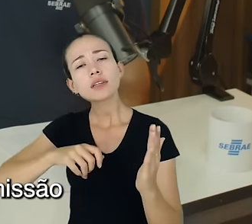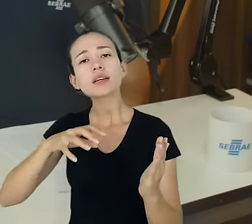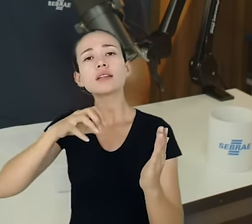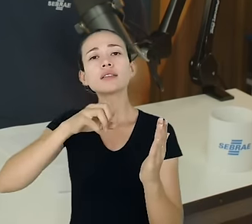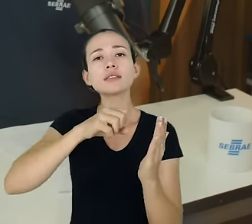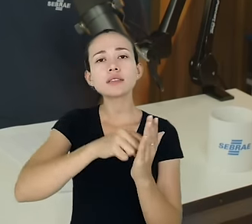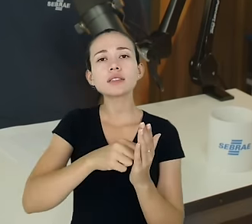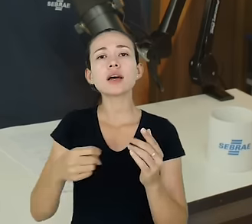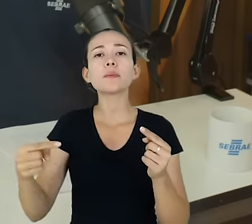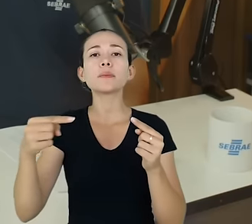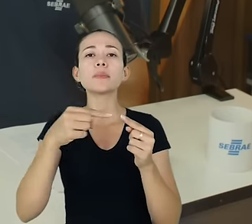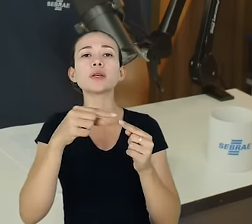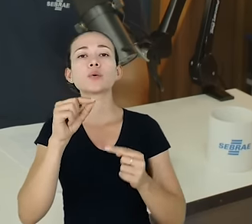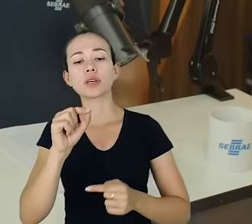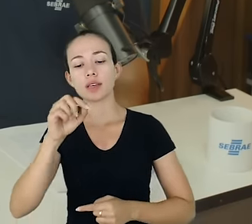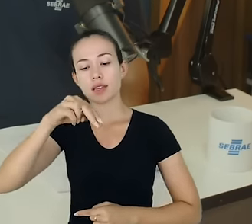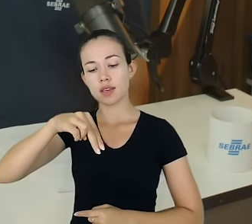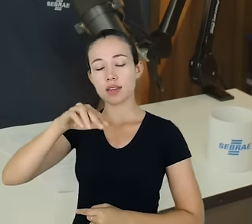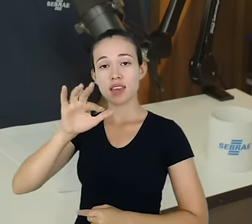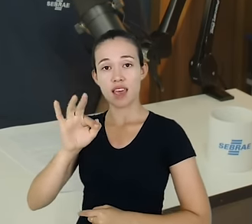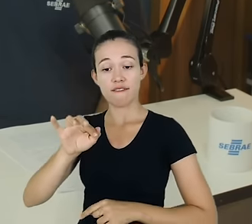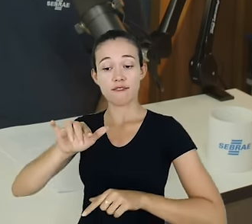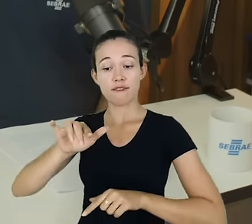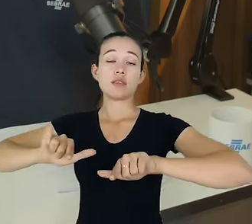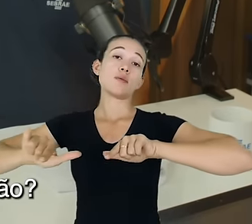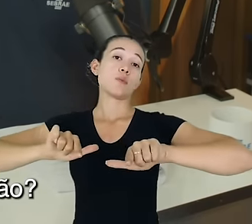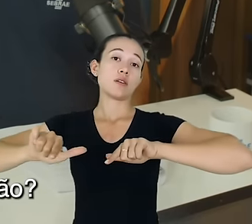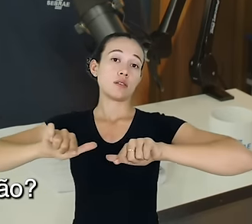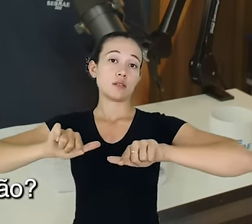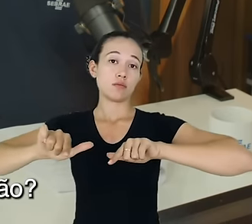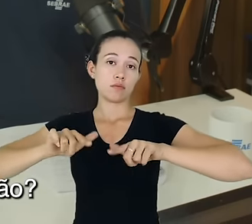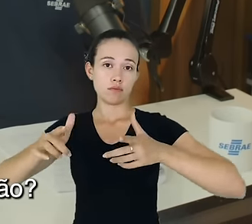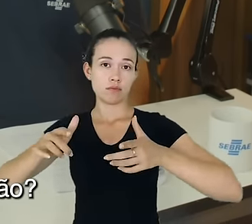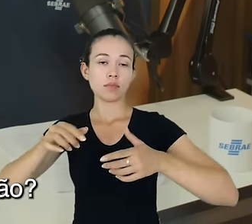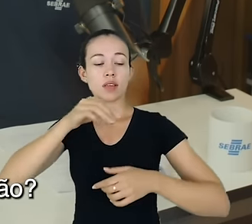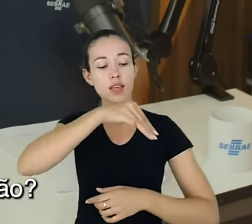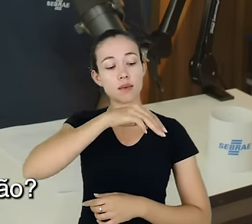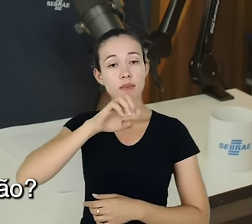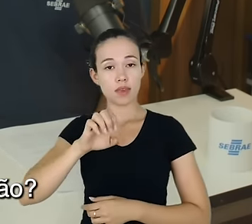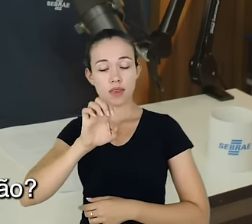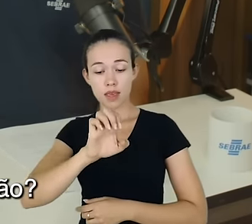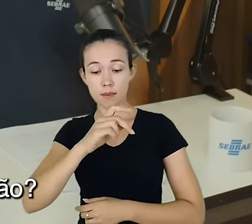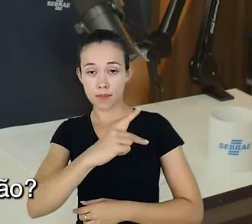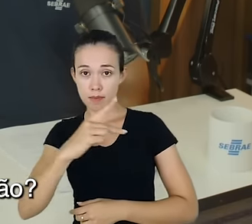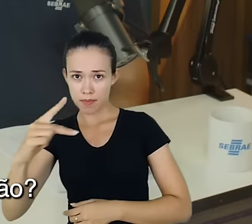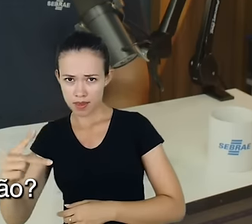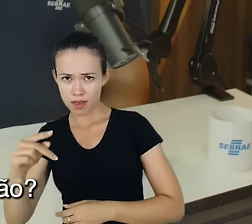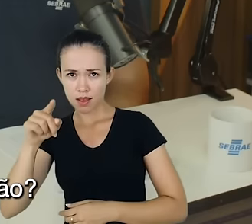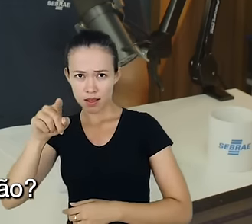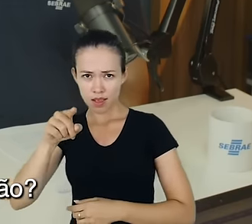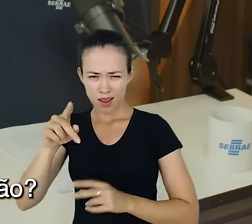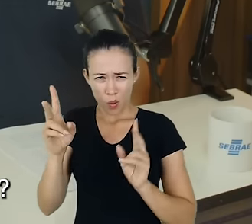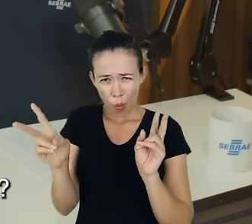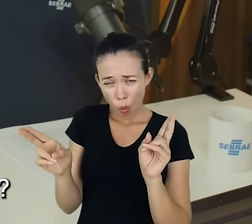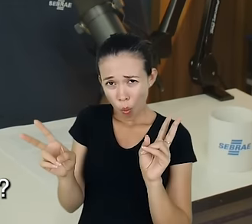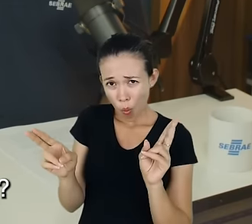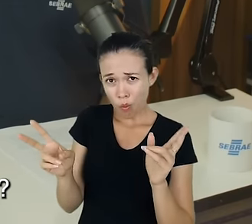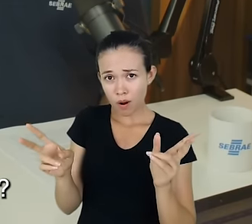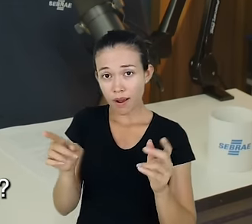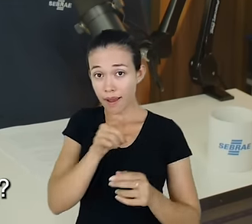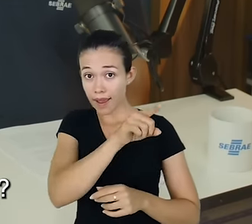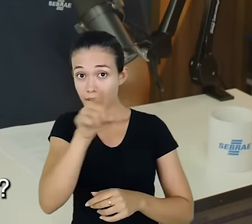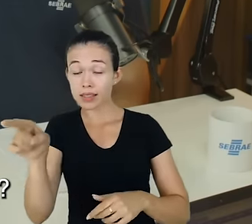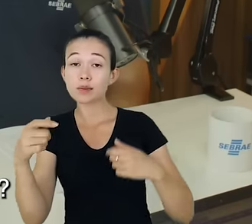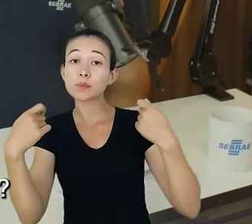emissão da das notas fiscais de serviços eh paraas mes e epps é a mesma situação elas